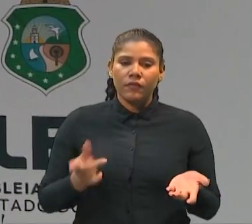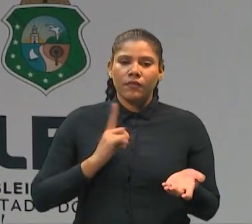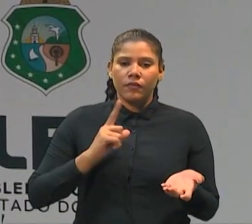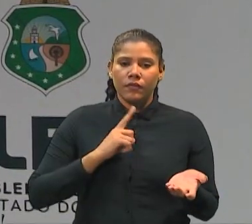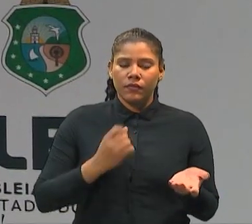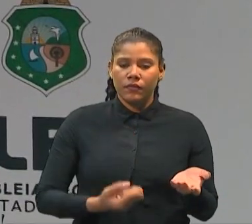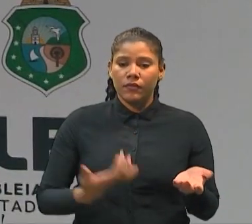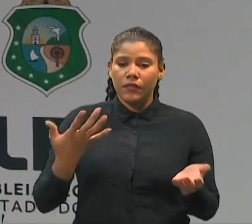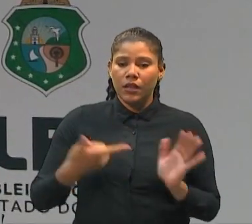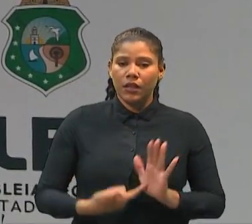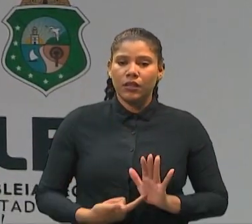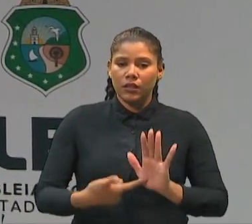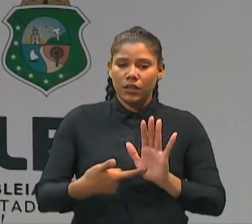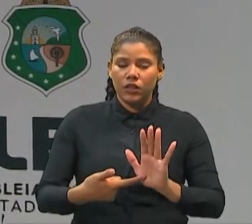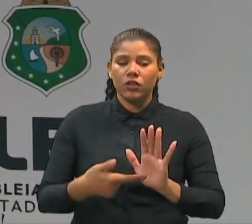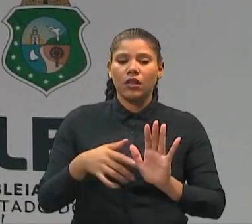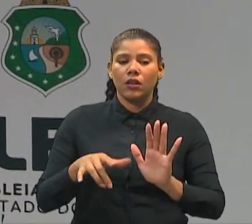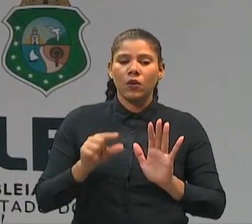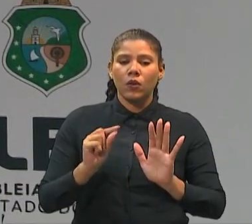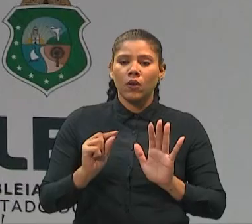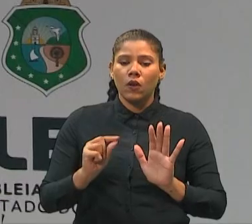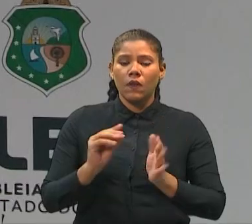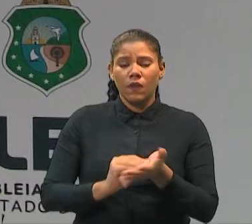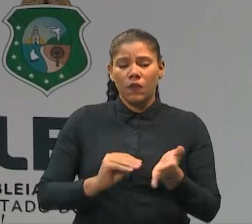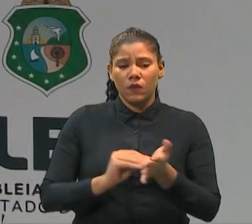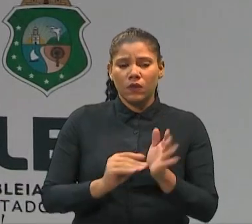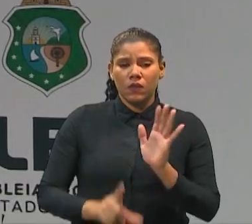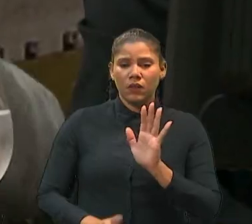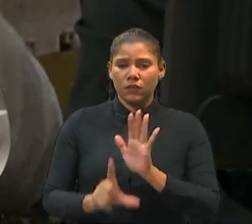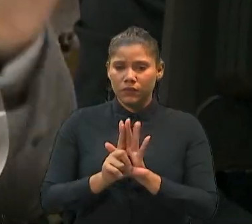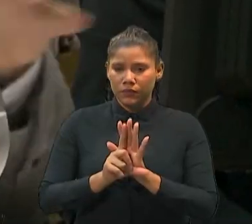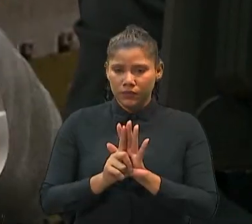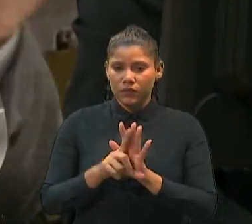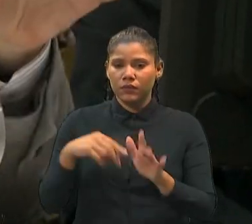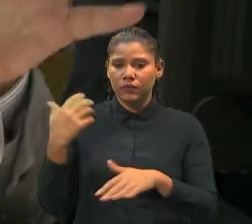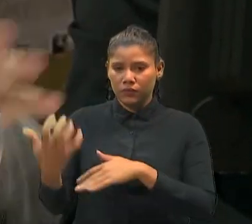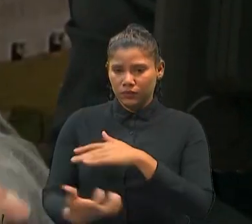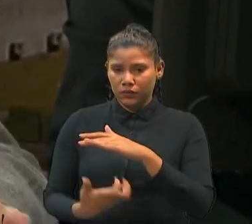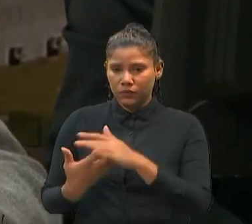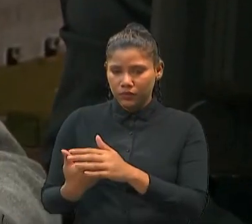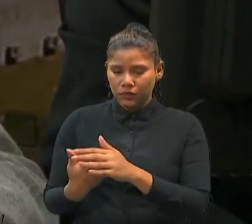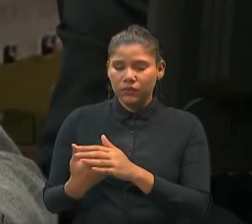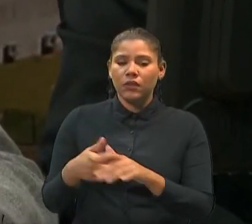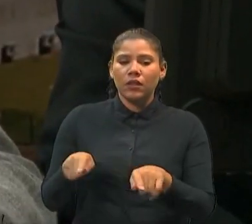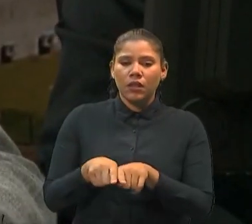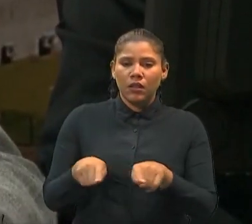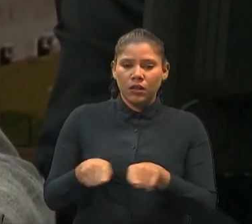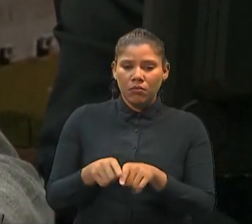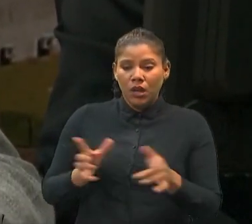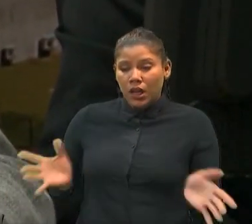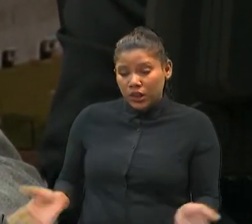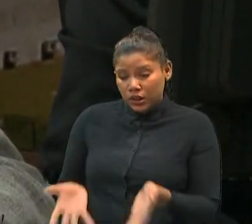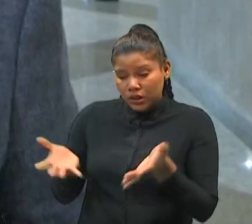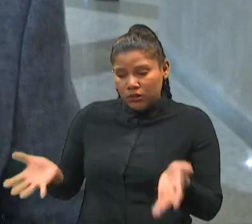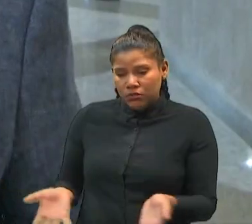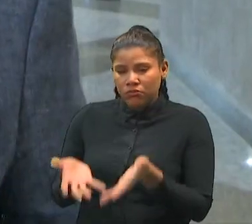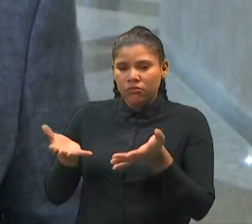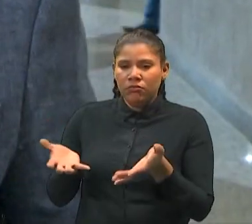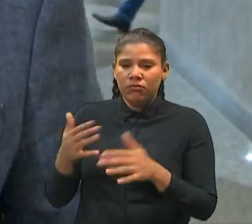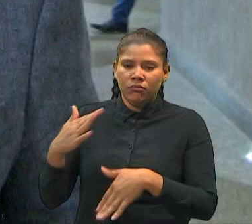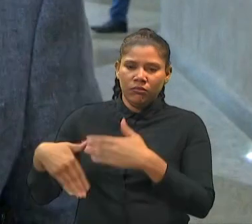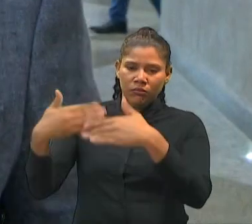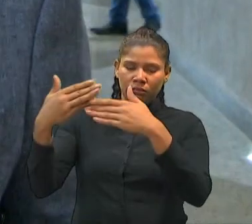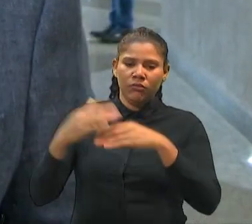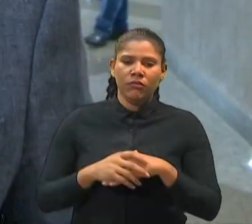encontro estão a carência de regulamentação das concessionárias e os incentivos para impulsionar o setor a